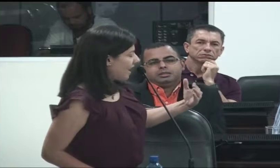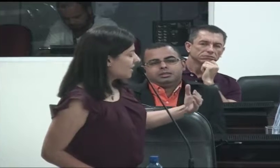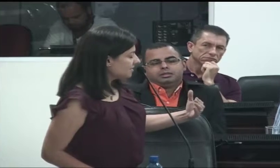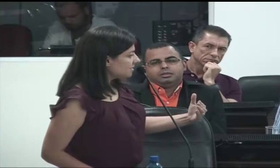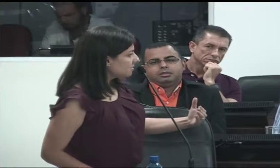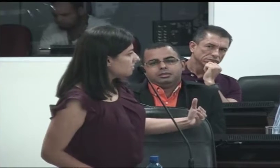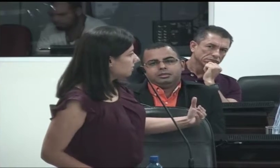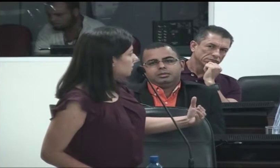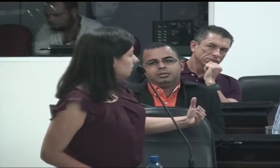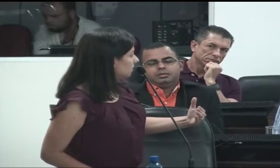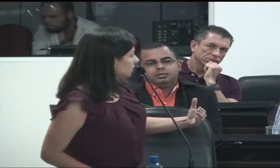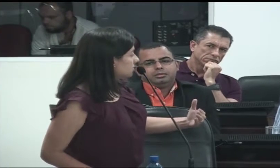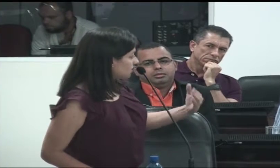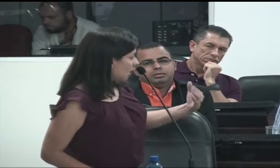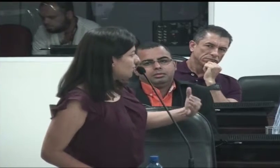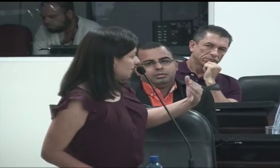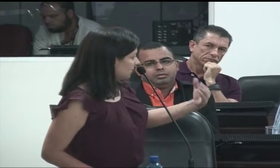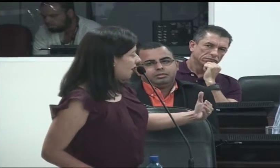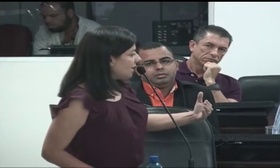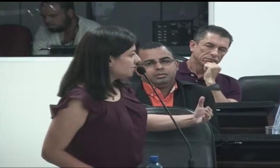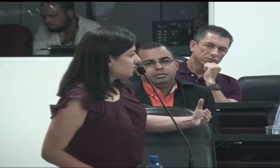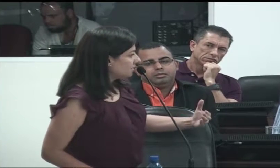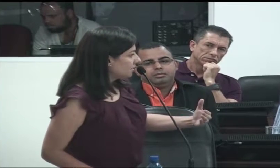essas classes,